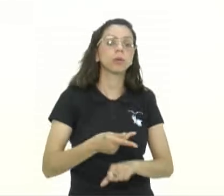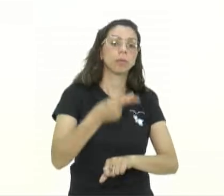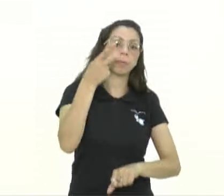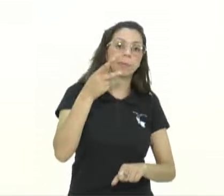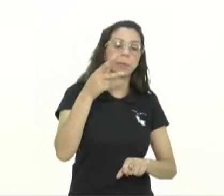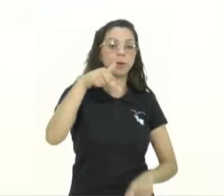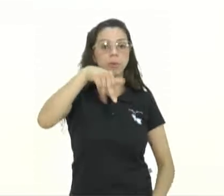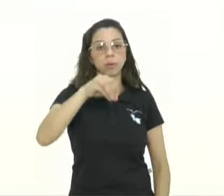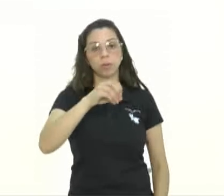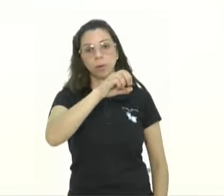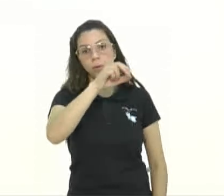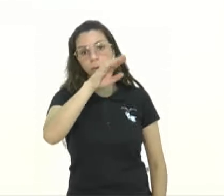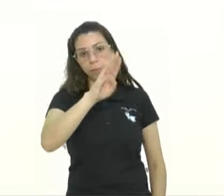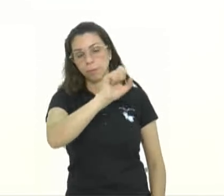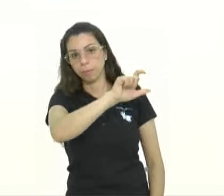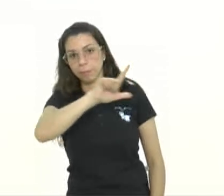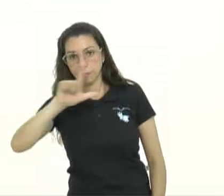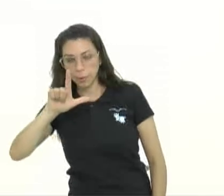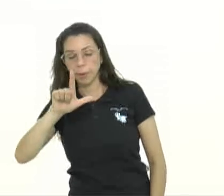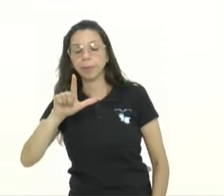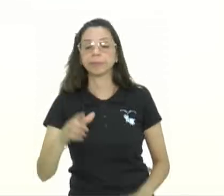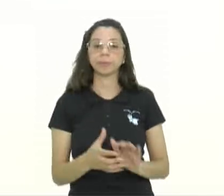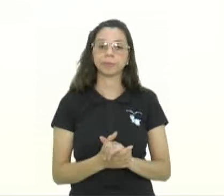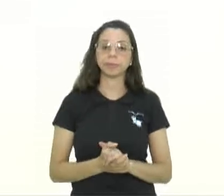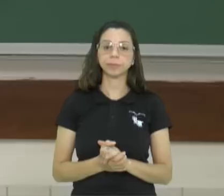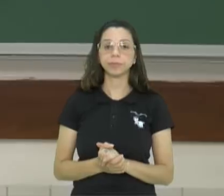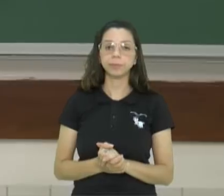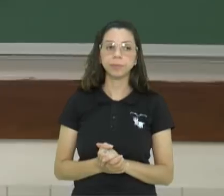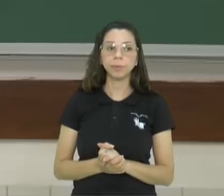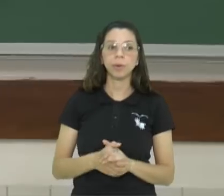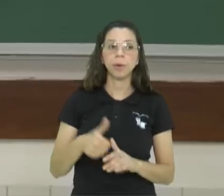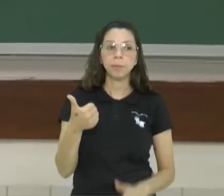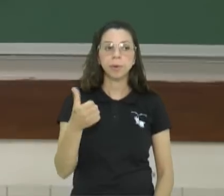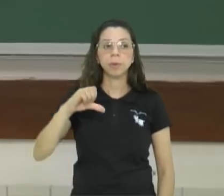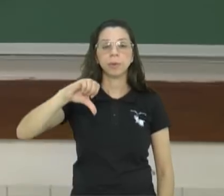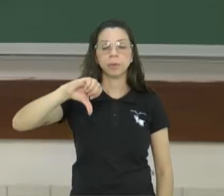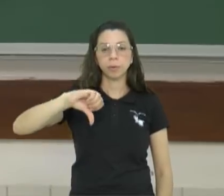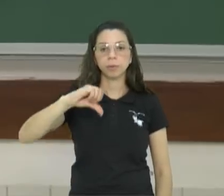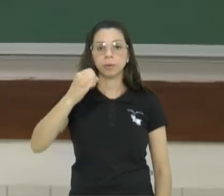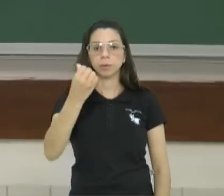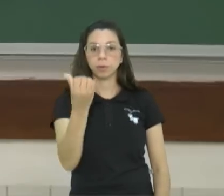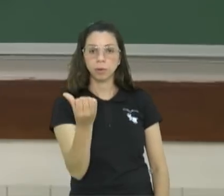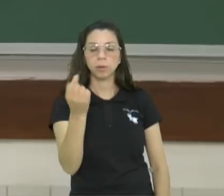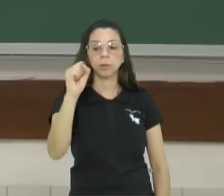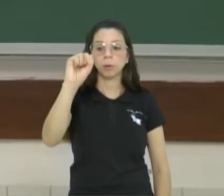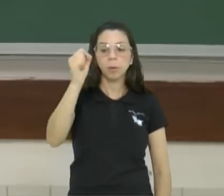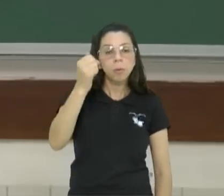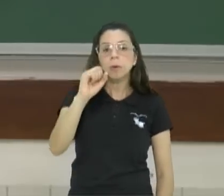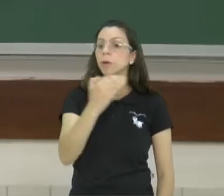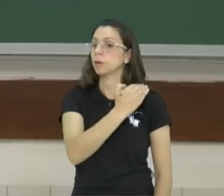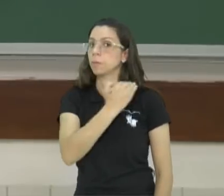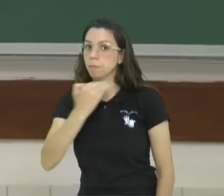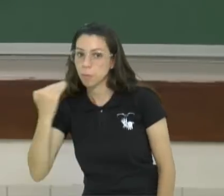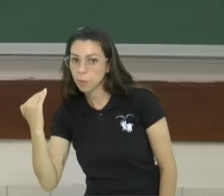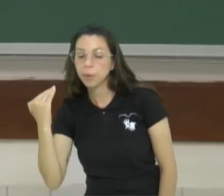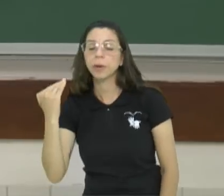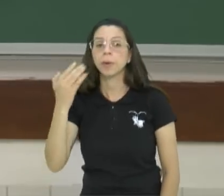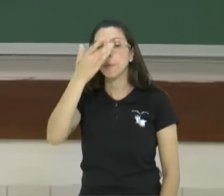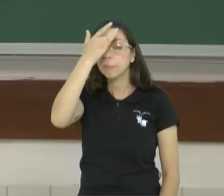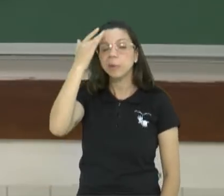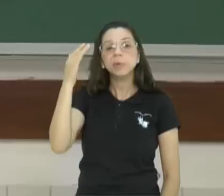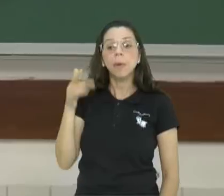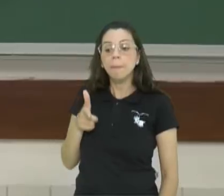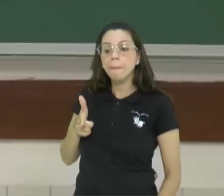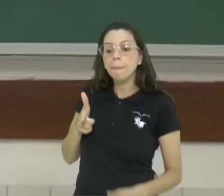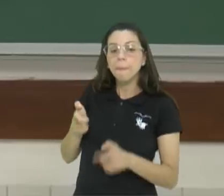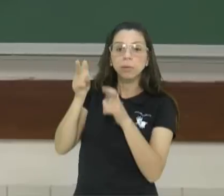1968, ele morreu. Foi o ano em que ele morreu assassinado. Ele era muito perseguido por essa luta